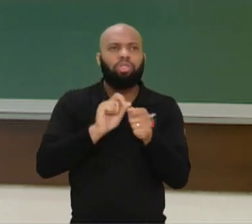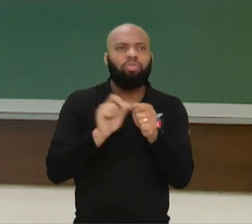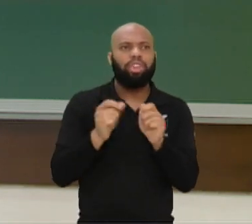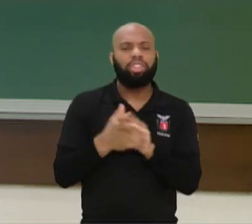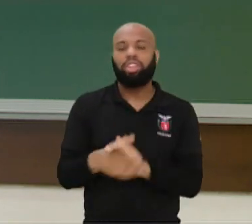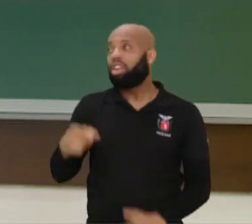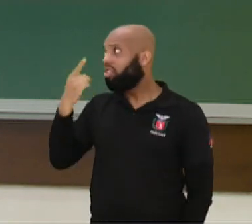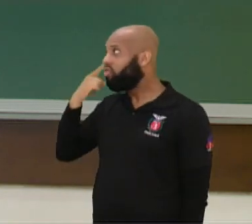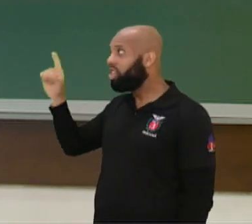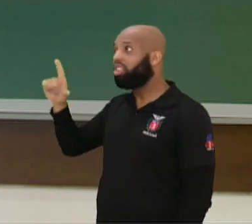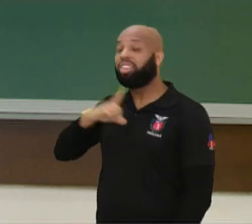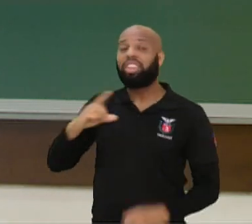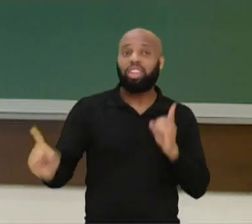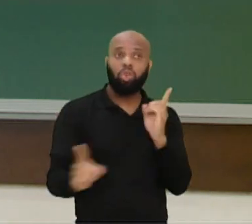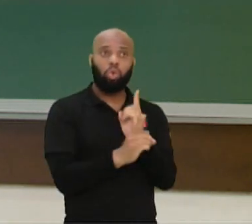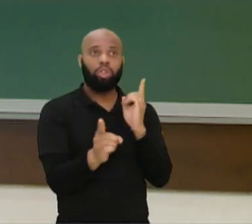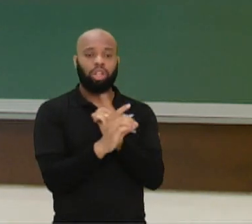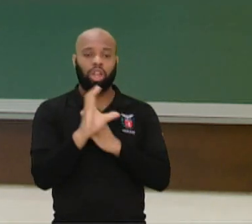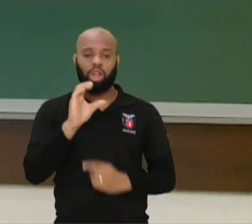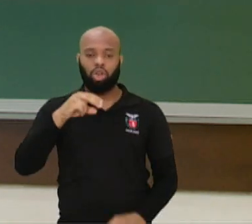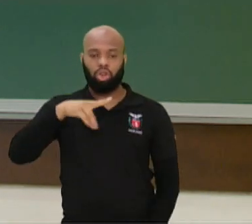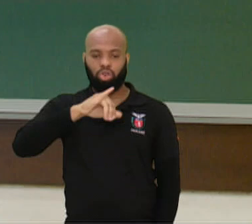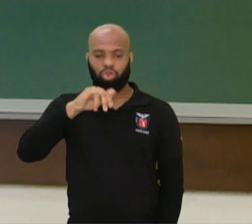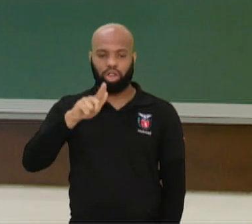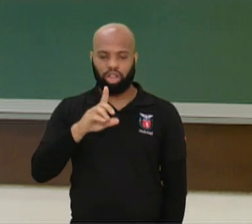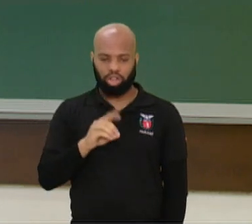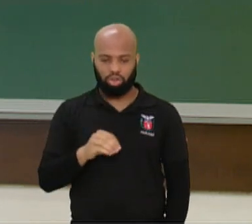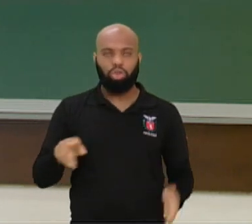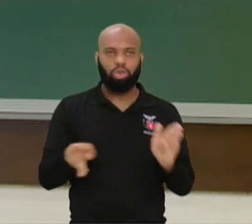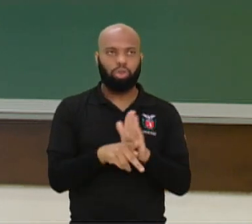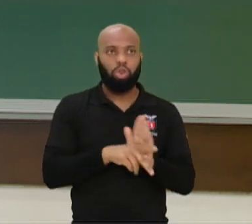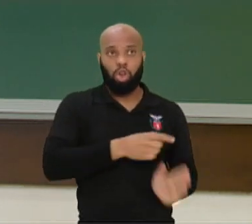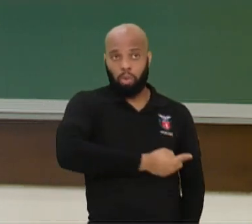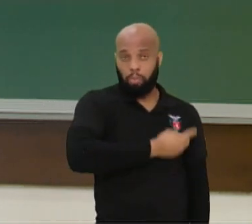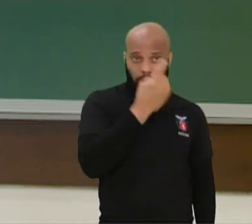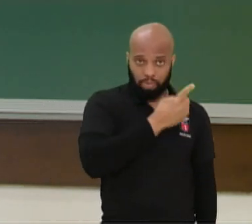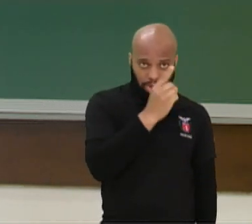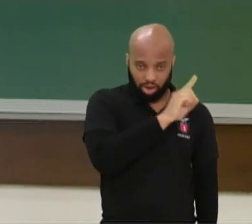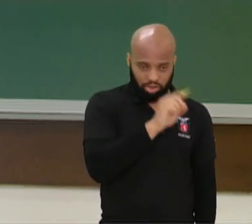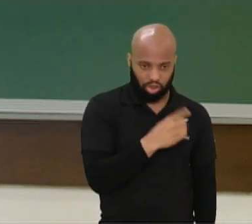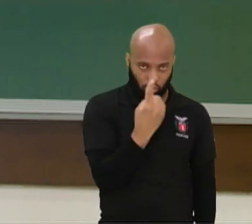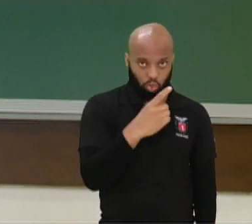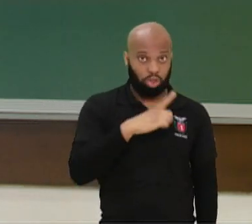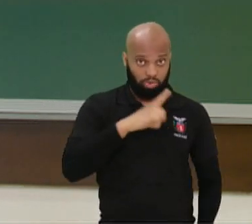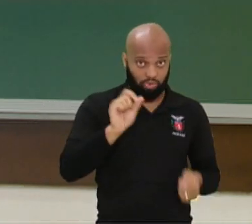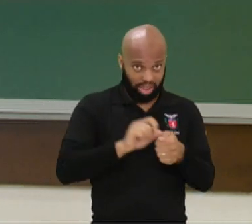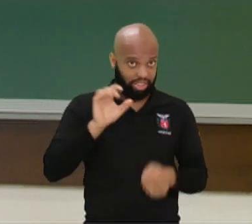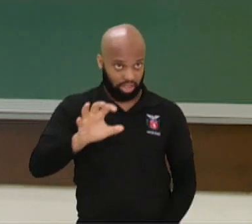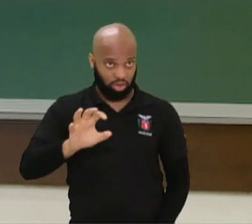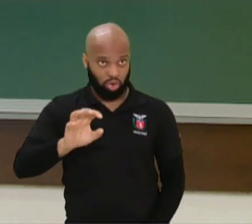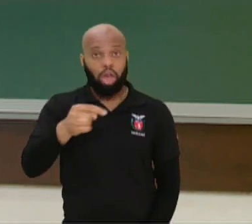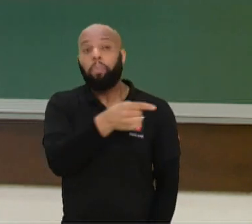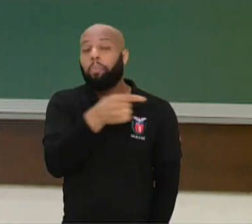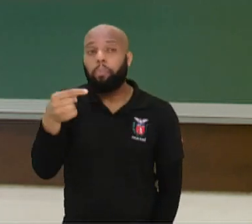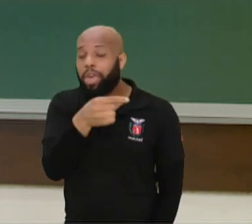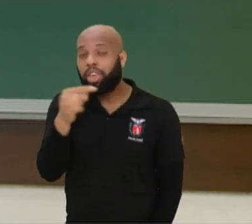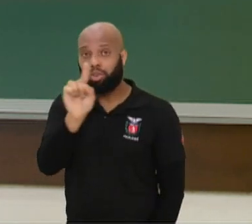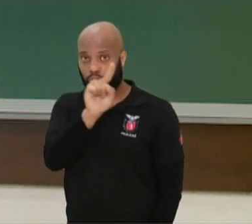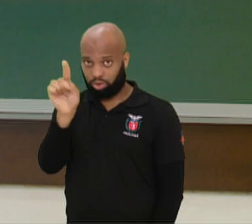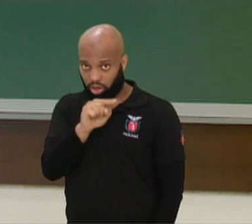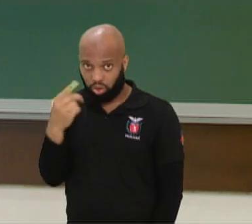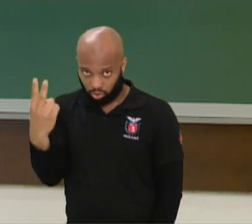aqui? Você tem que calcular o conjugado do primeiro número complexo menos